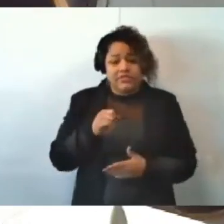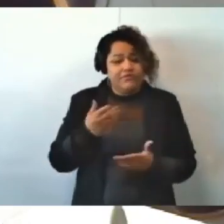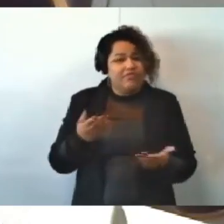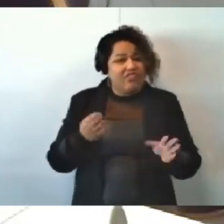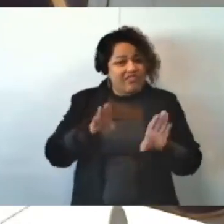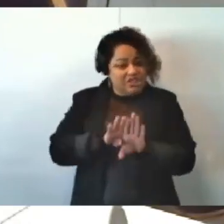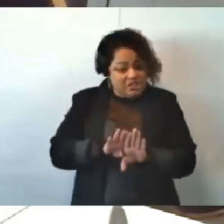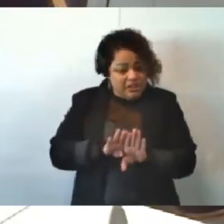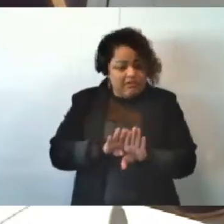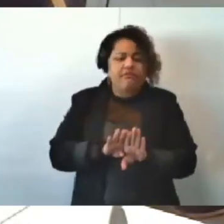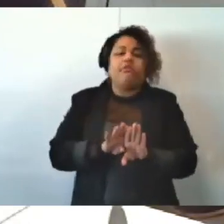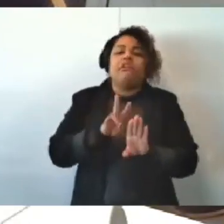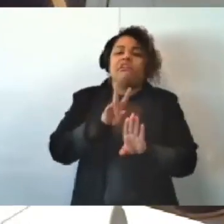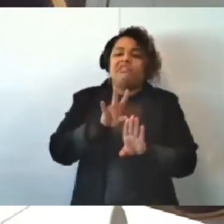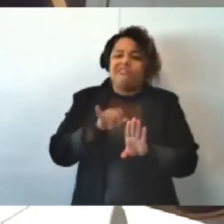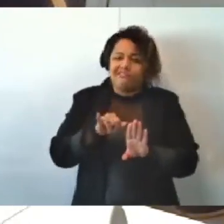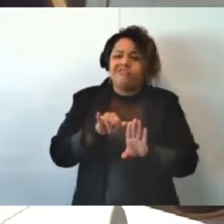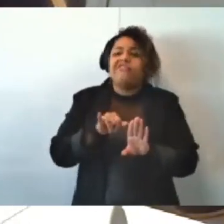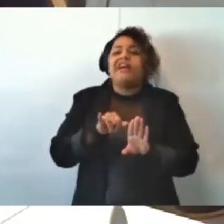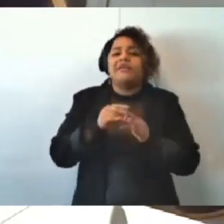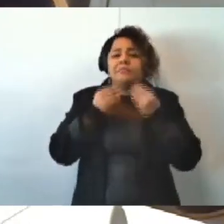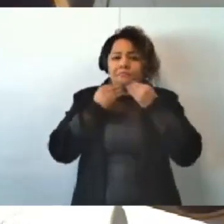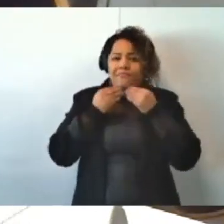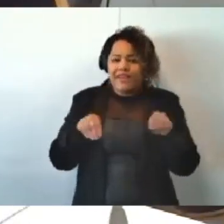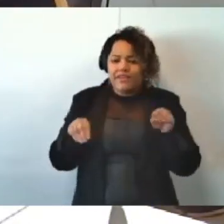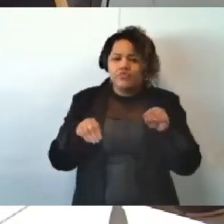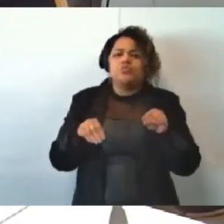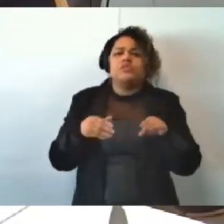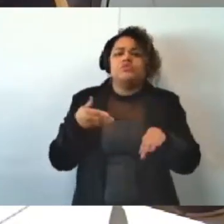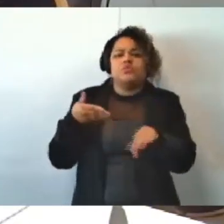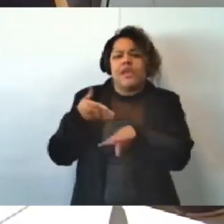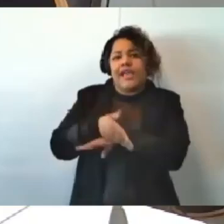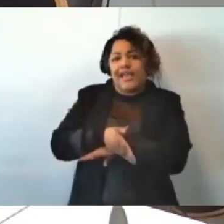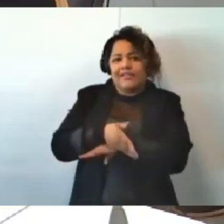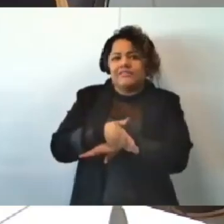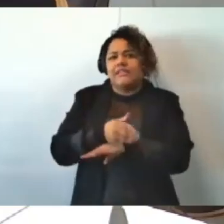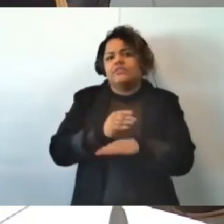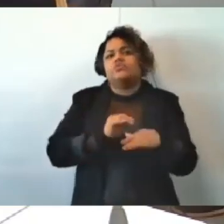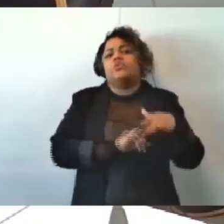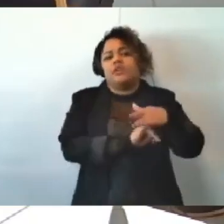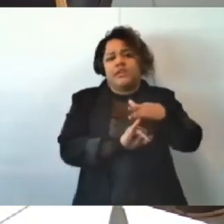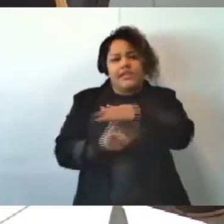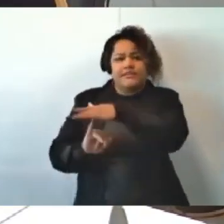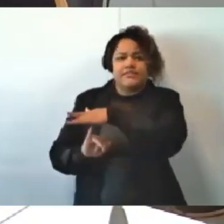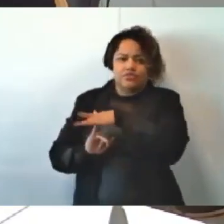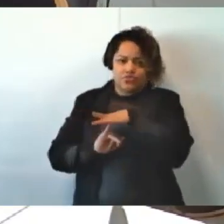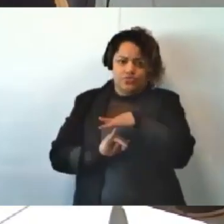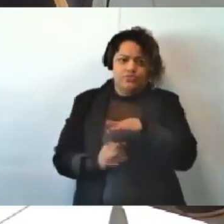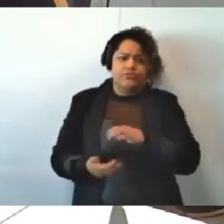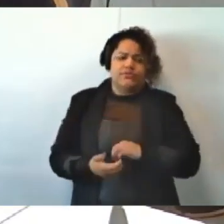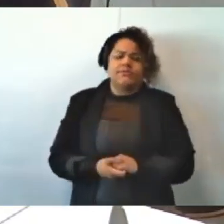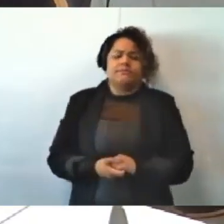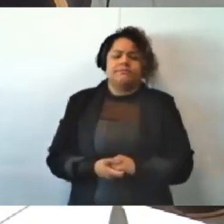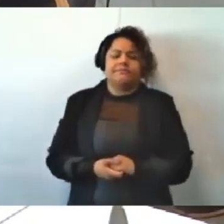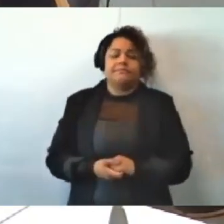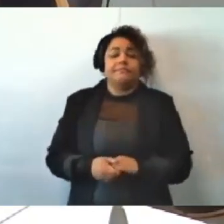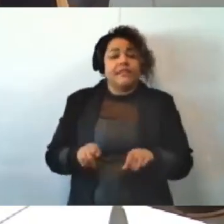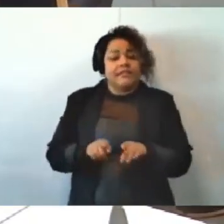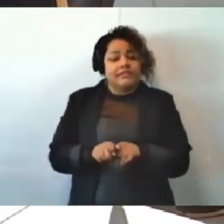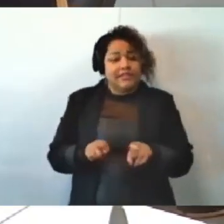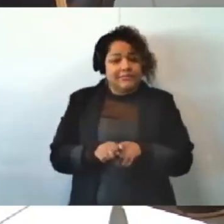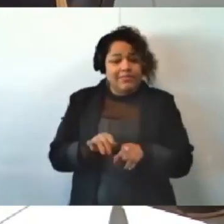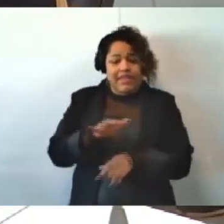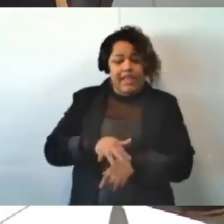seriamente a acessibilidade dessas instituições. A região também possui vários imóveis tombados, não só